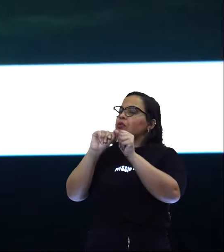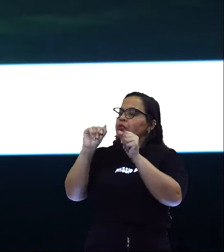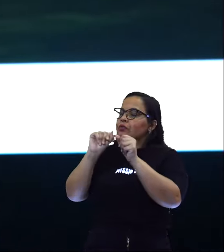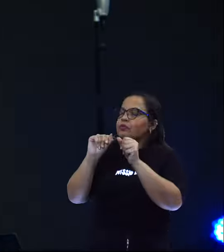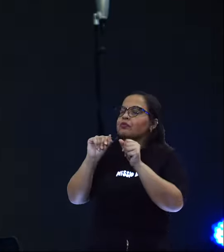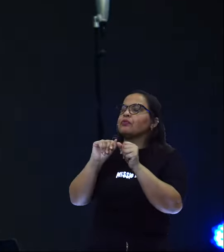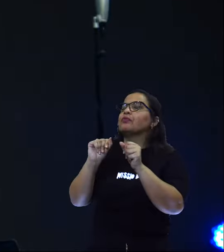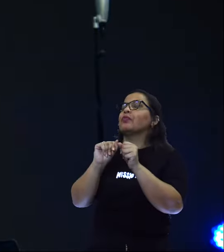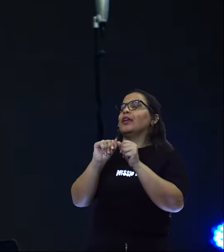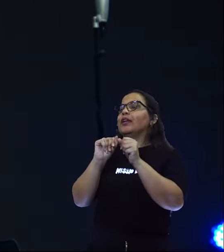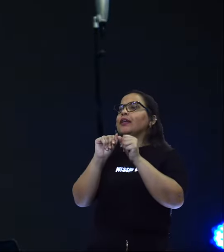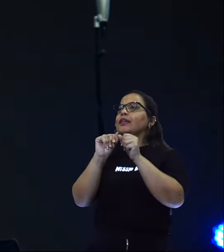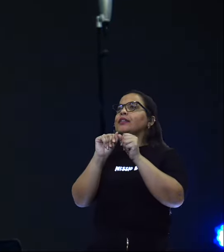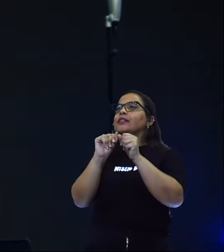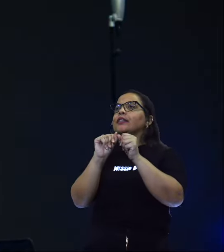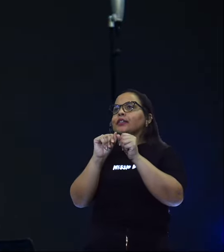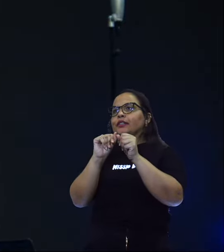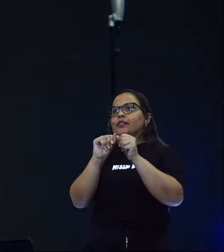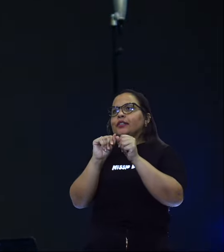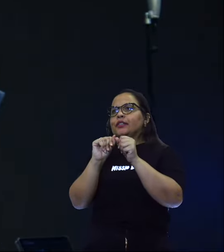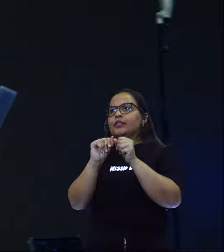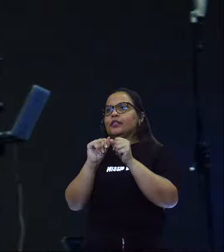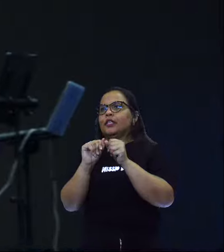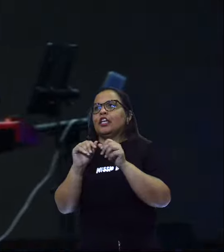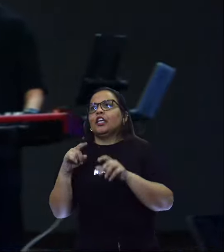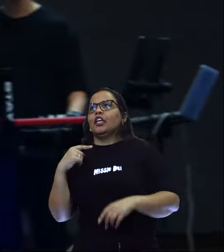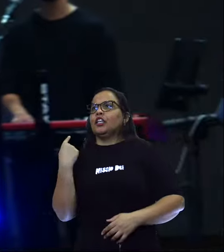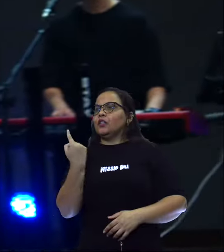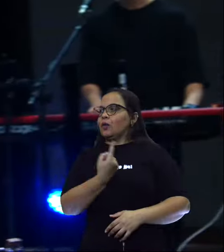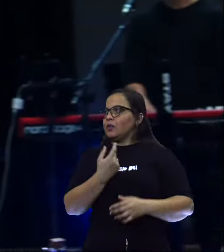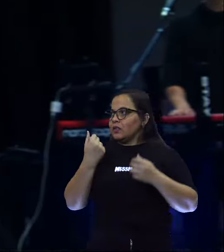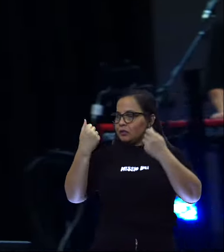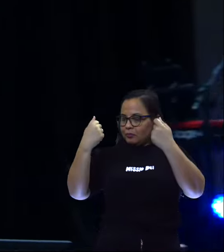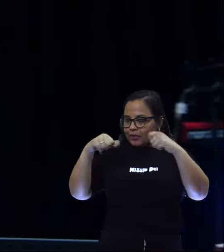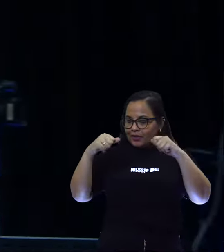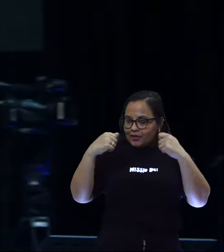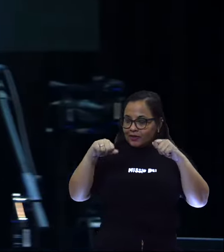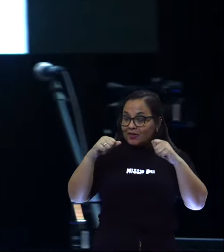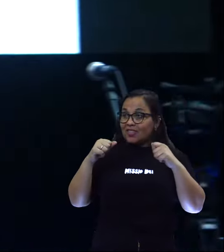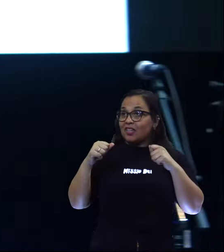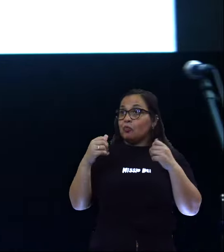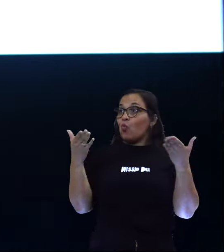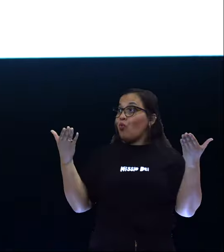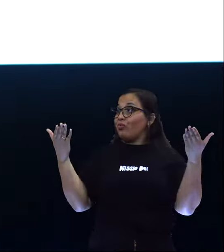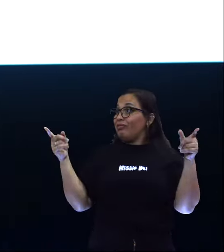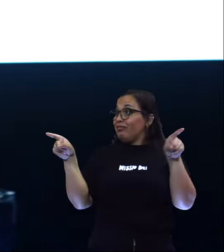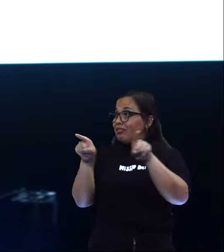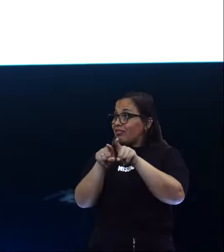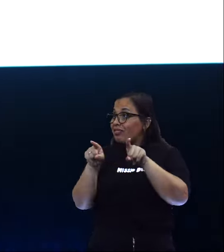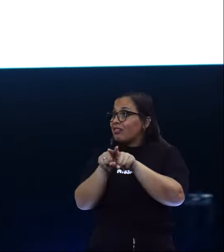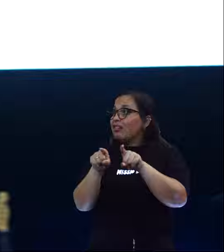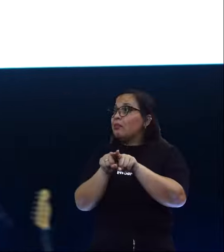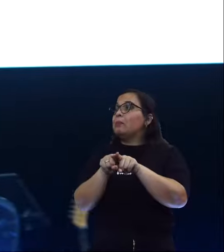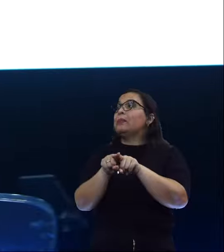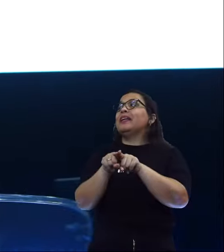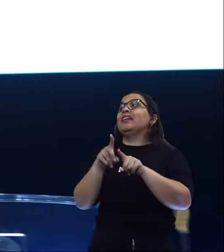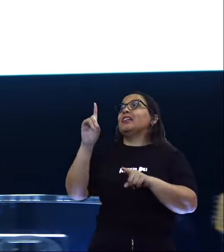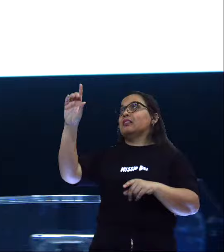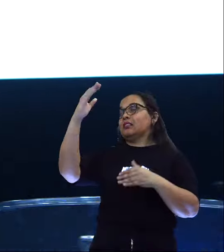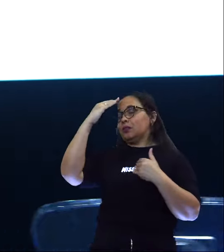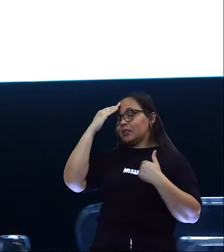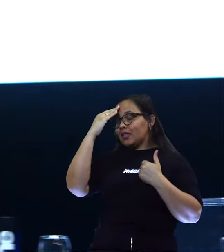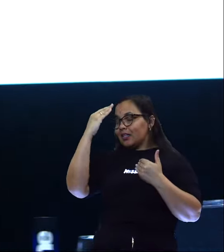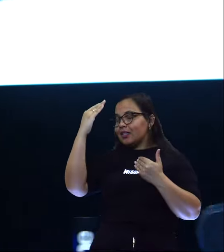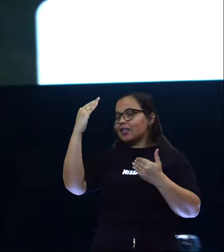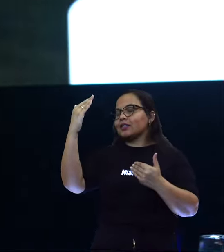Jesus. Hoje eu vim aqui orar por pessoas que talvez estão precisando trabalhar um pouco mais a gratidão no seu coração. Talvez a ingratidão está te